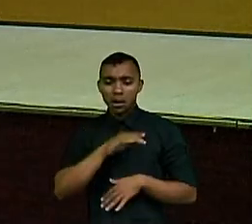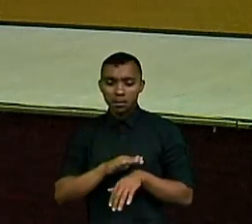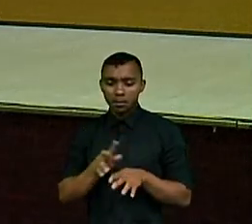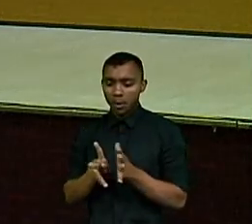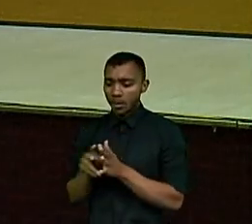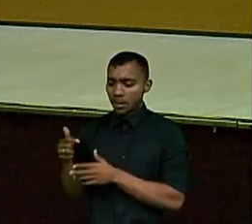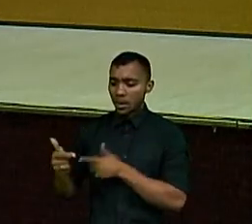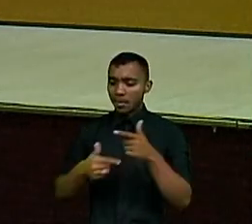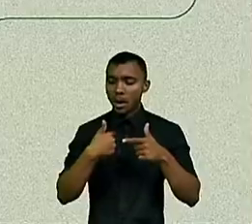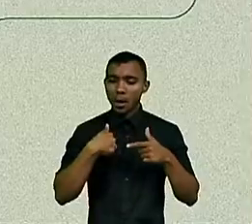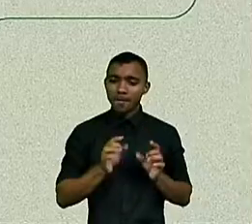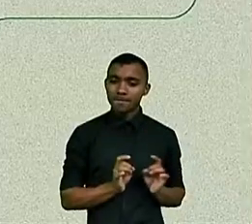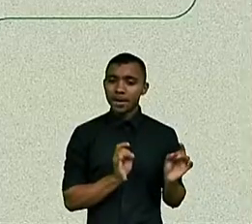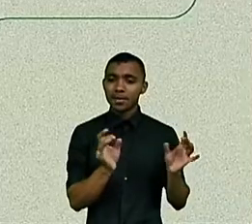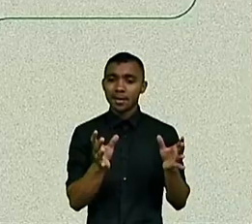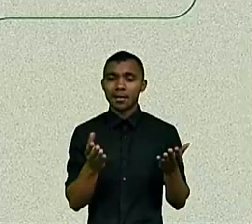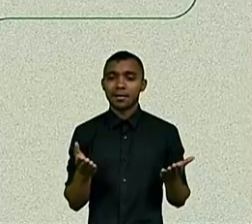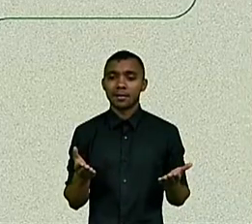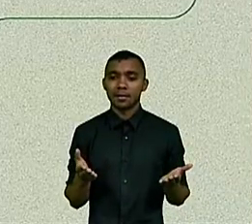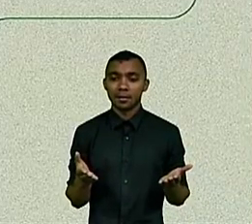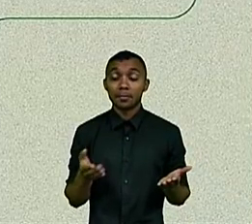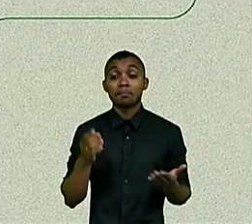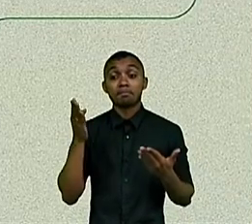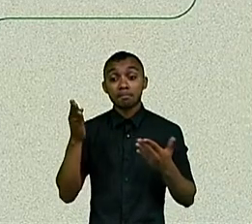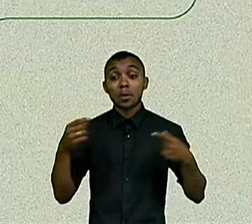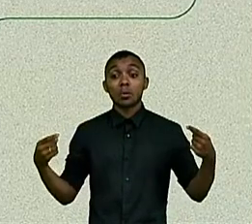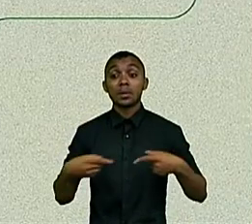então turma essa questão